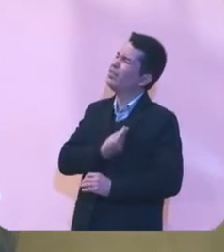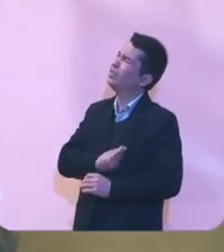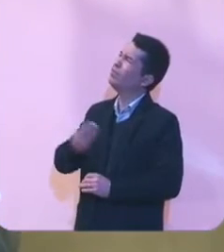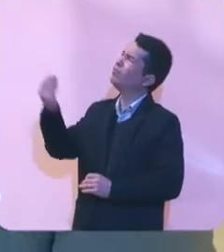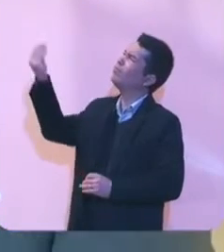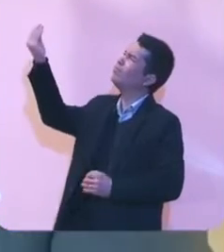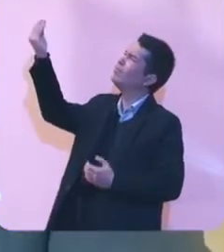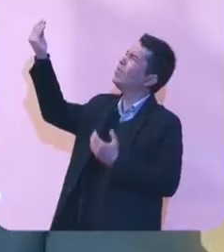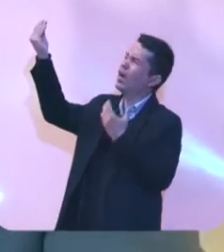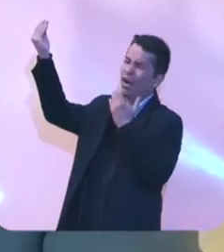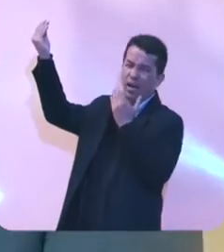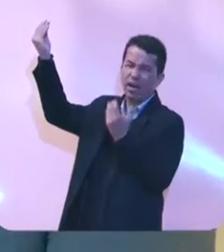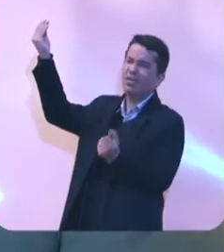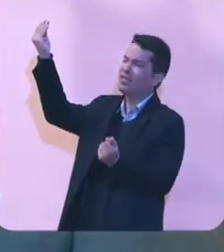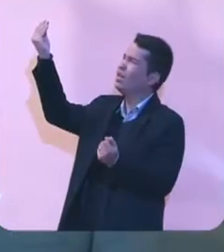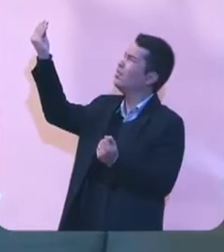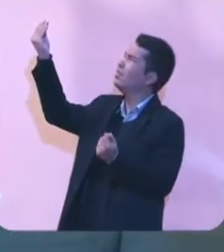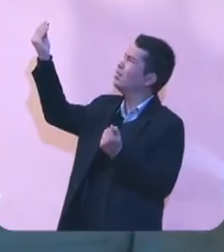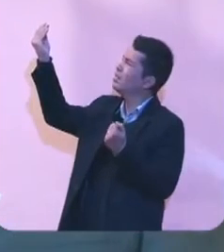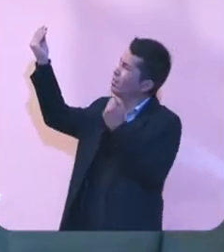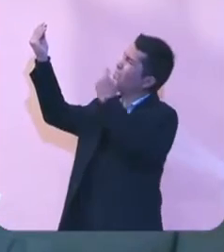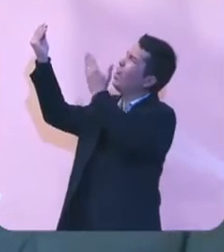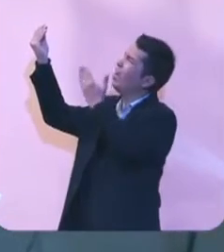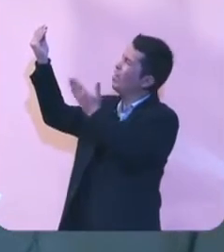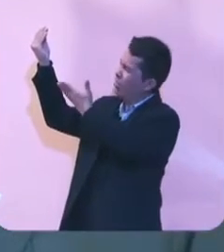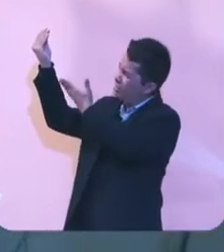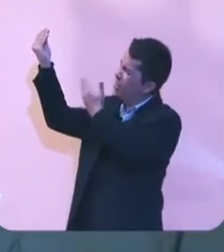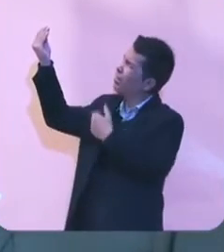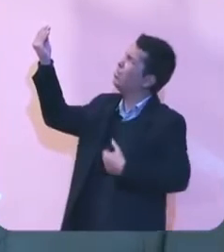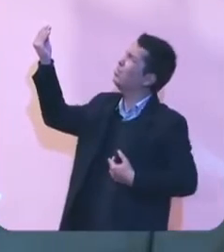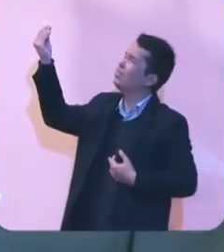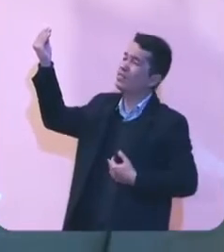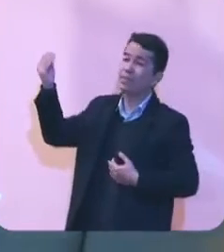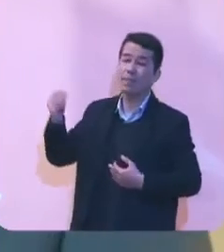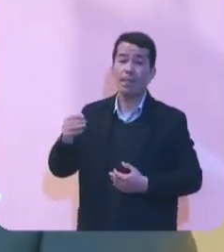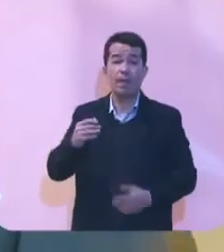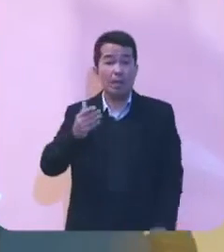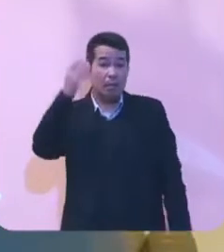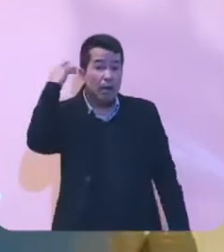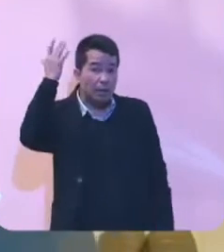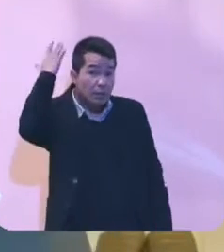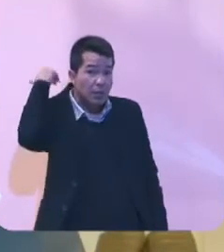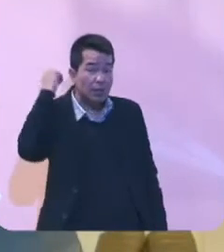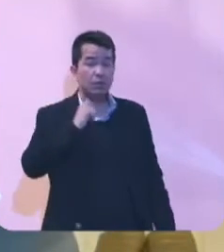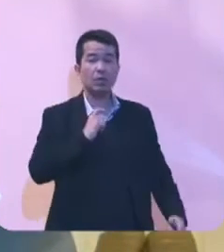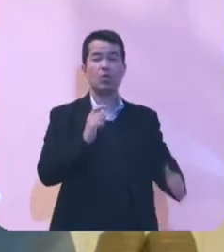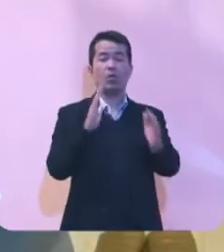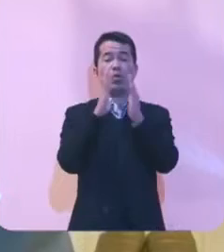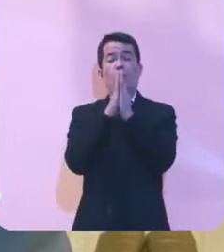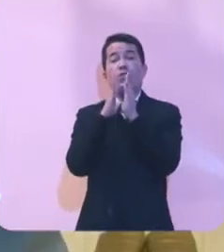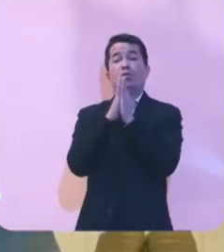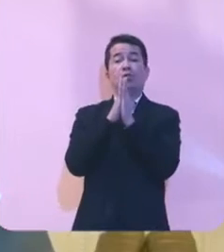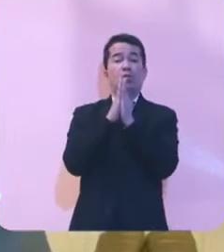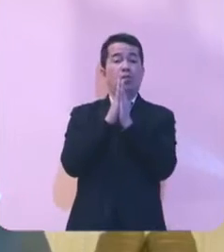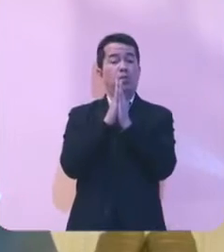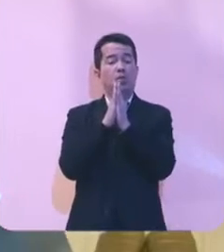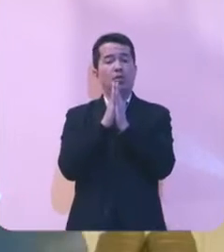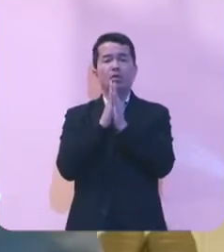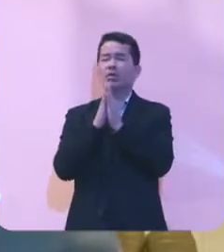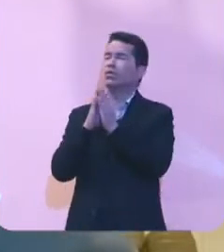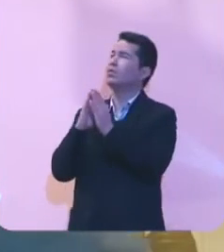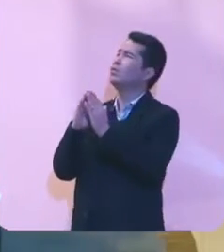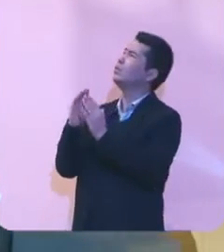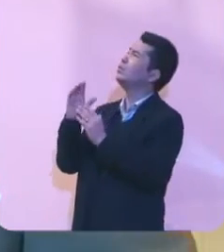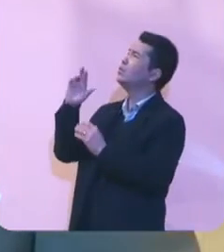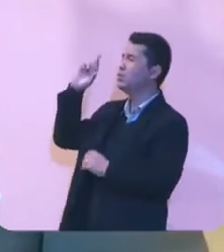a nossa vida. A oração era: Senhor, aceita o nosso culto, a nossa entrega, a